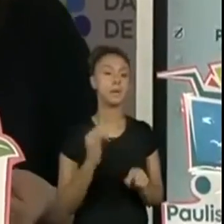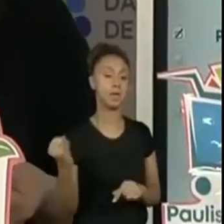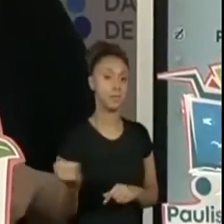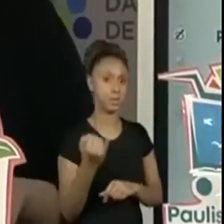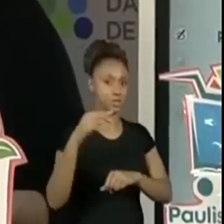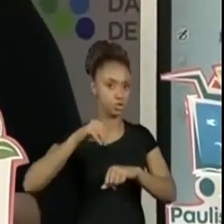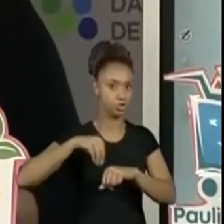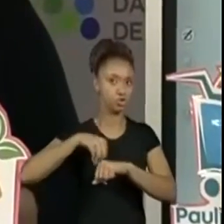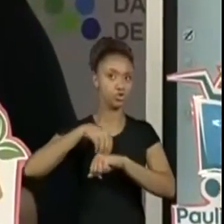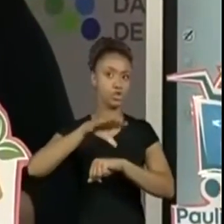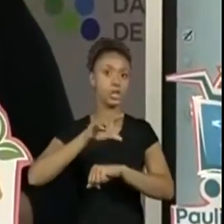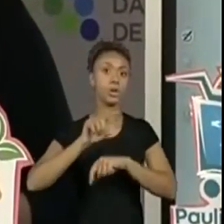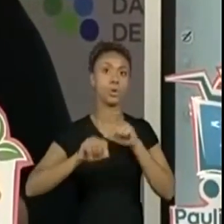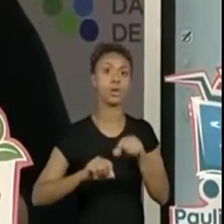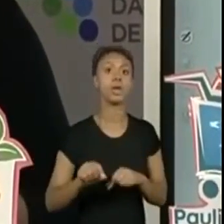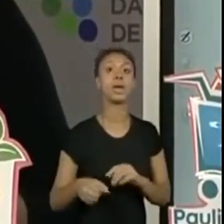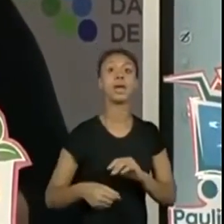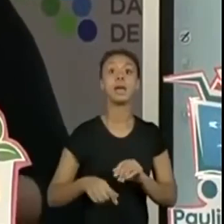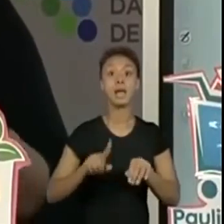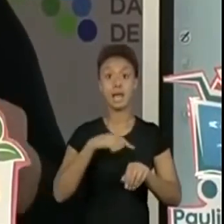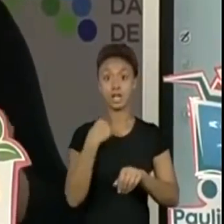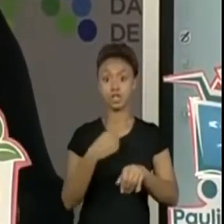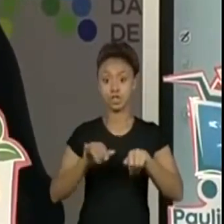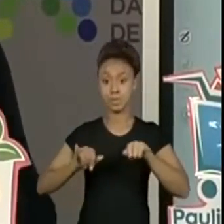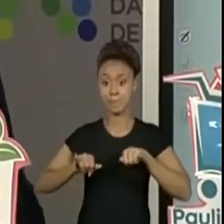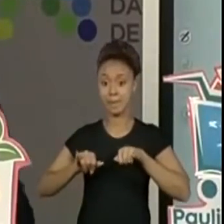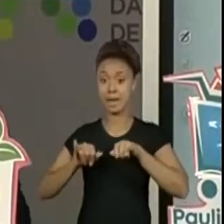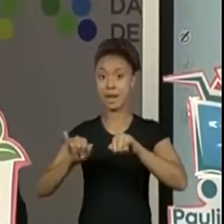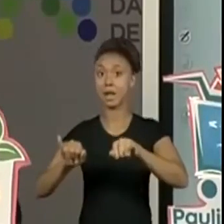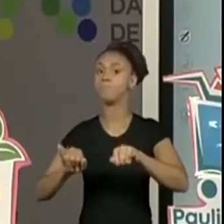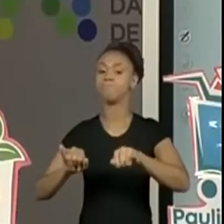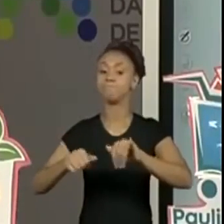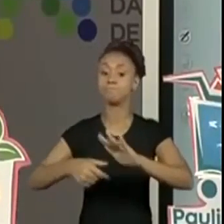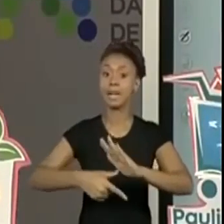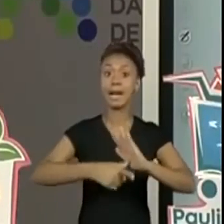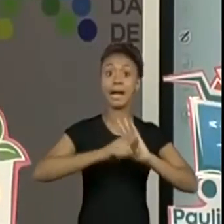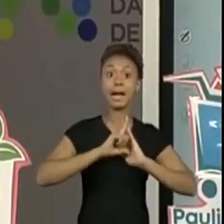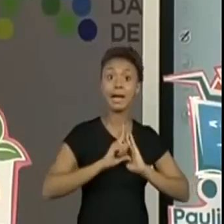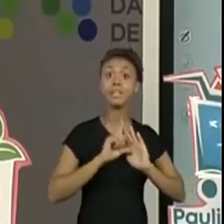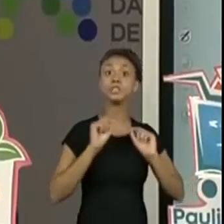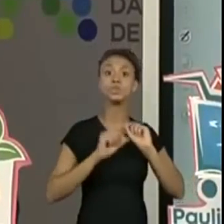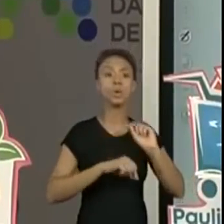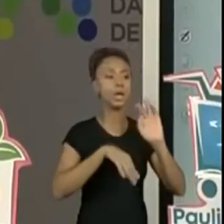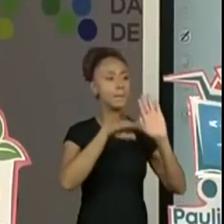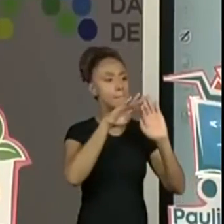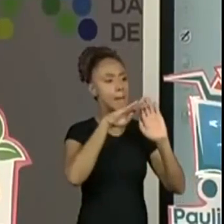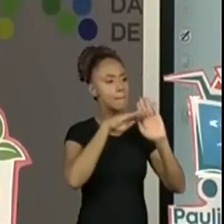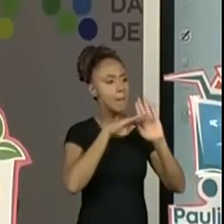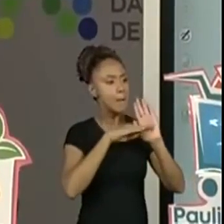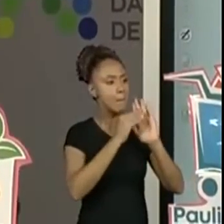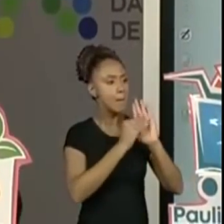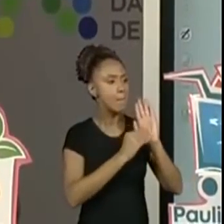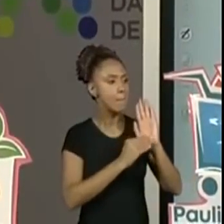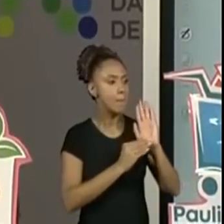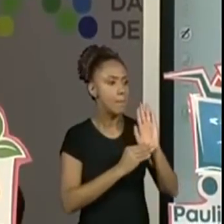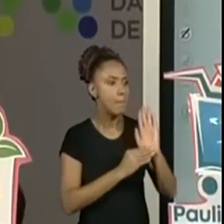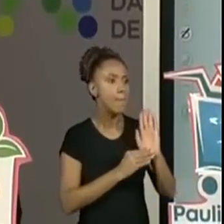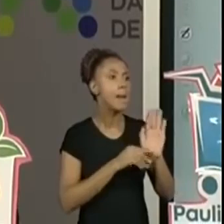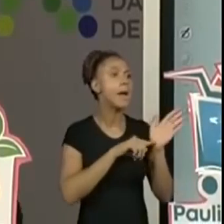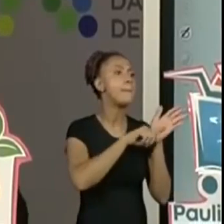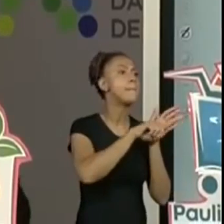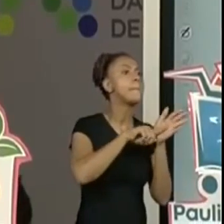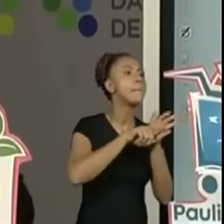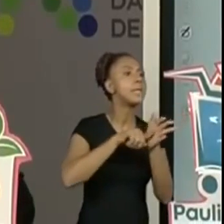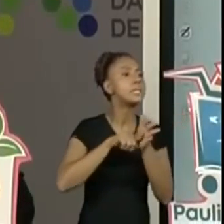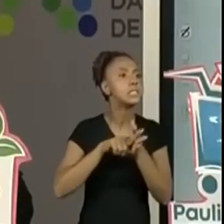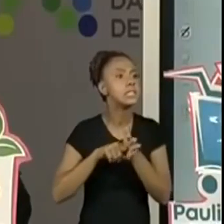parênteses, antes de irmos às compras de fato. É importante termos uma lista, fazermos uma pesquisa, se possível, em pelo menos